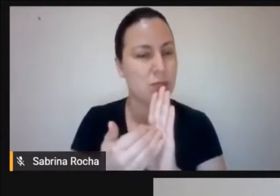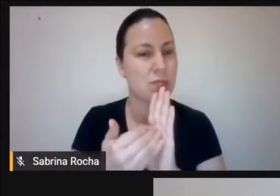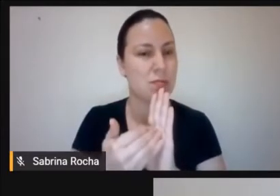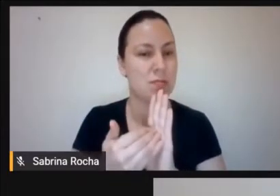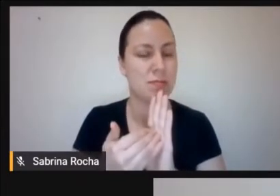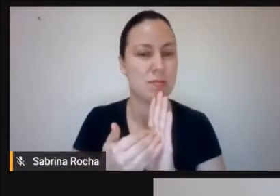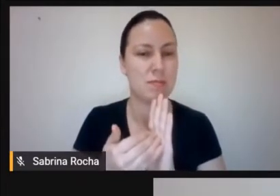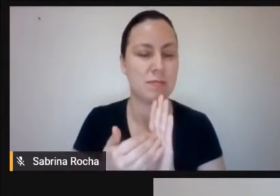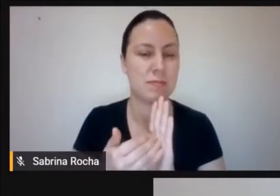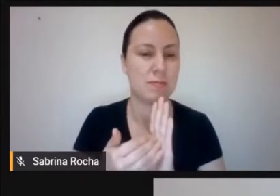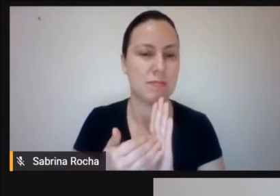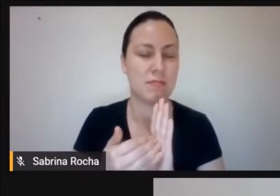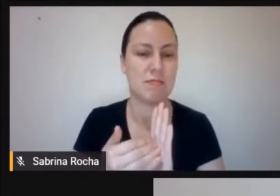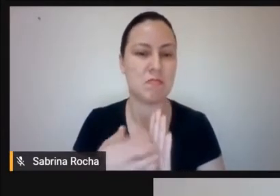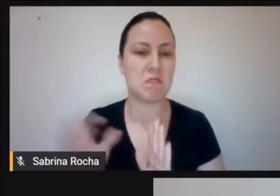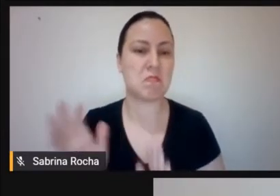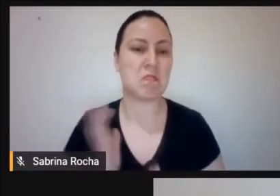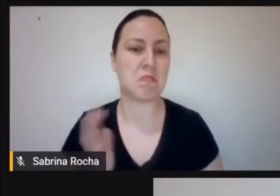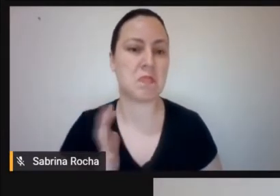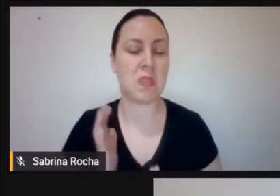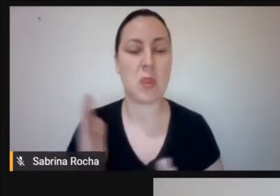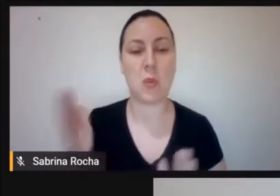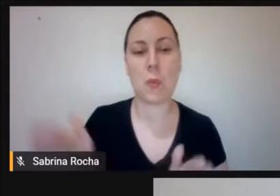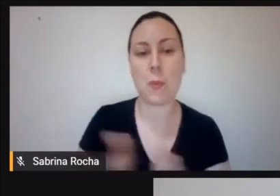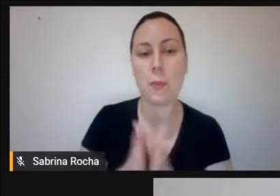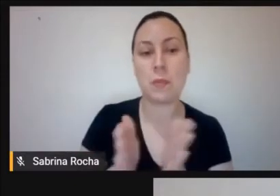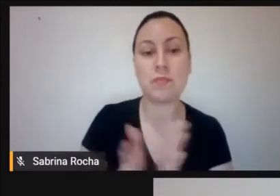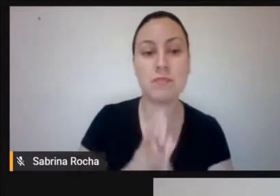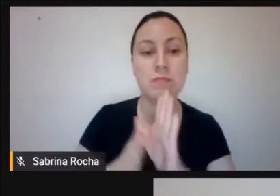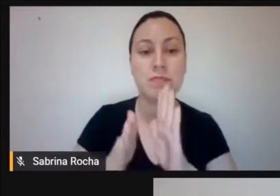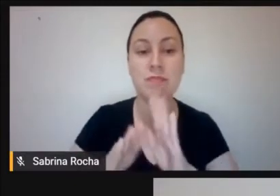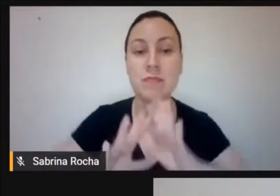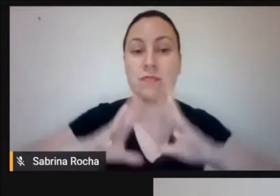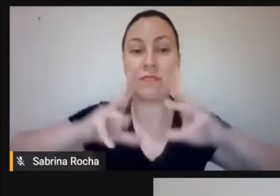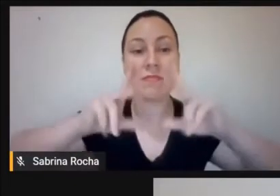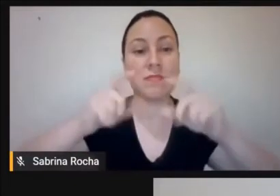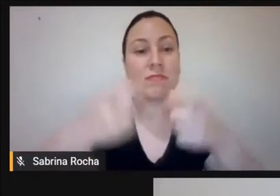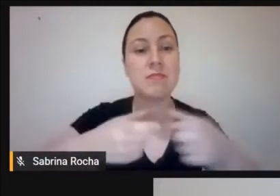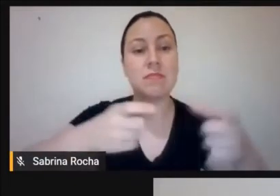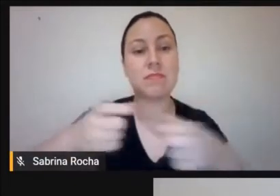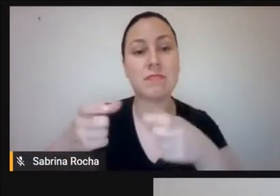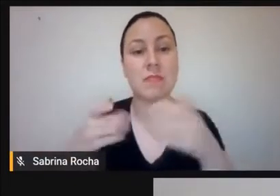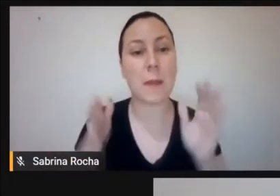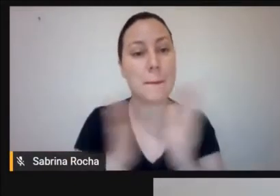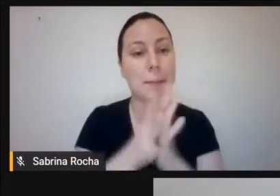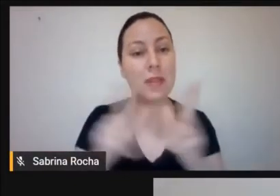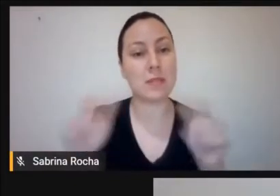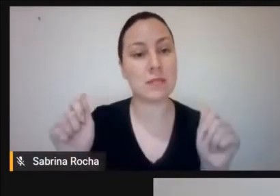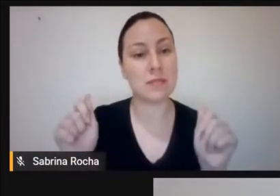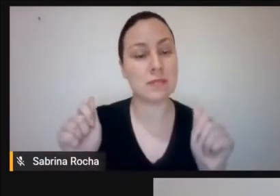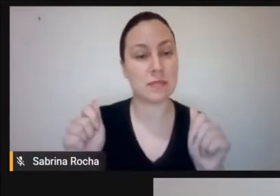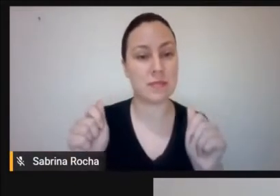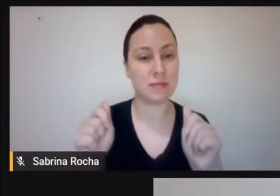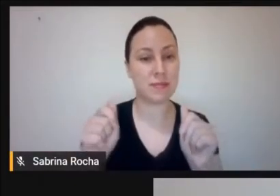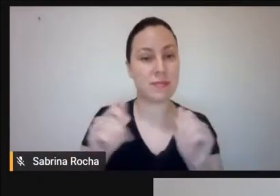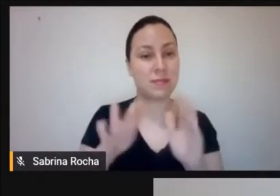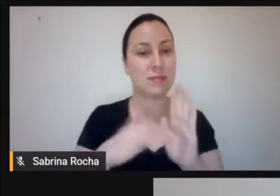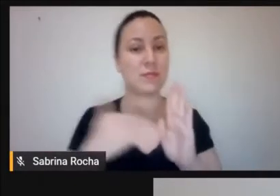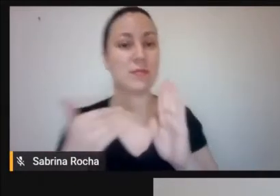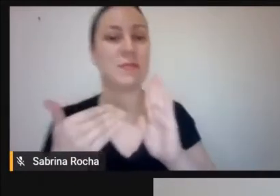nada, a arte está em todo lugar. A arte é maravilhoso. E não tem dúvida,